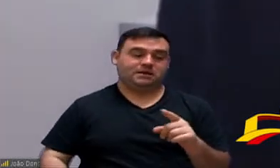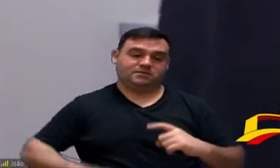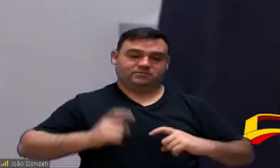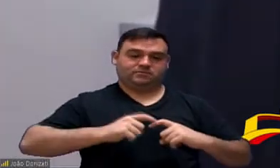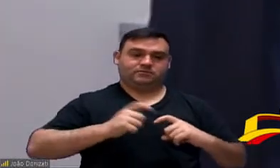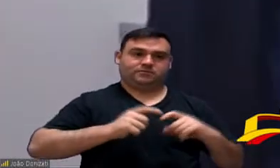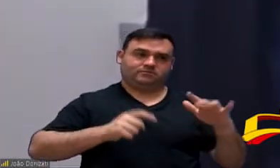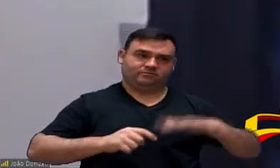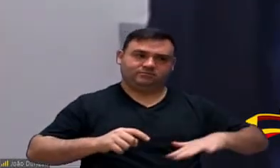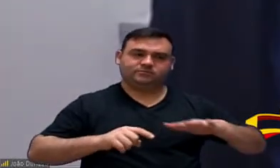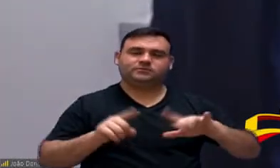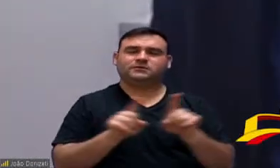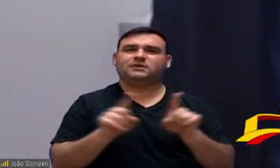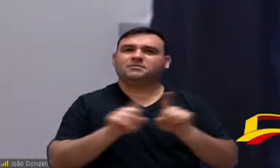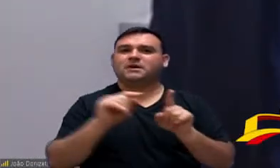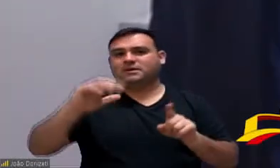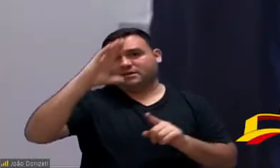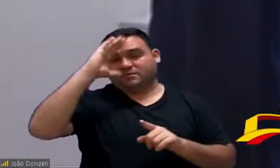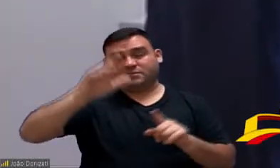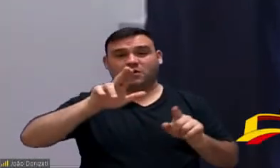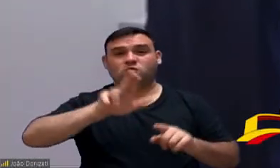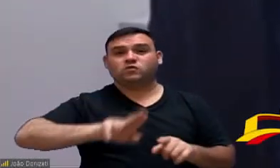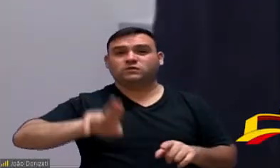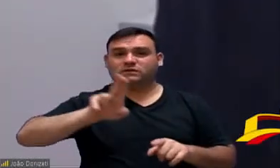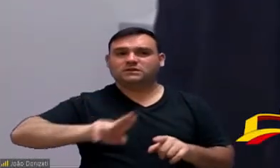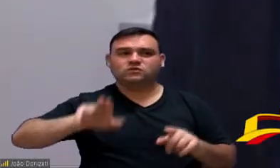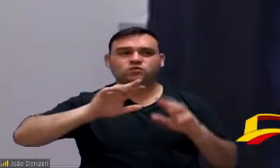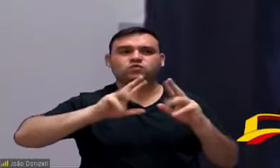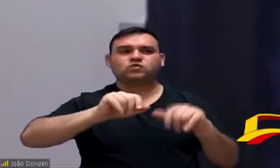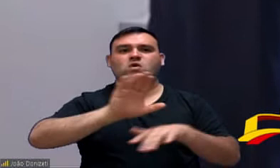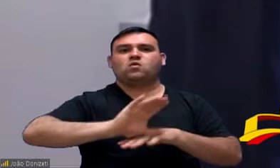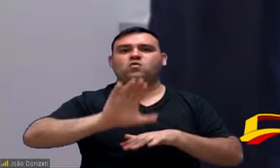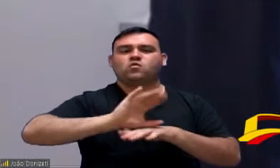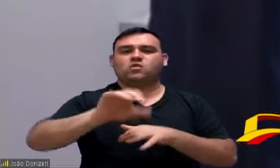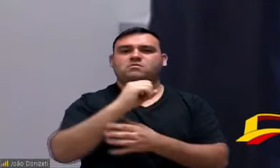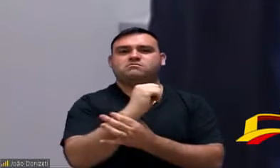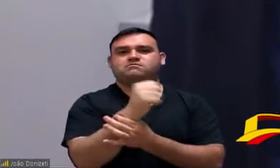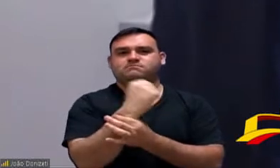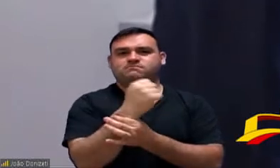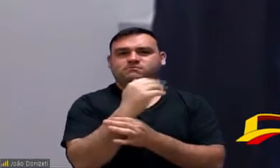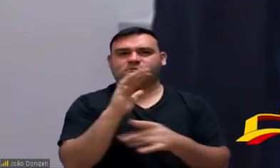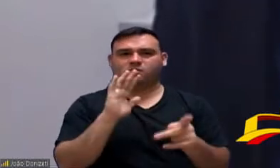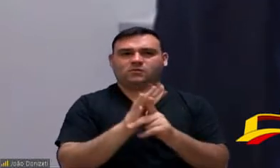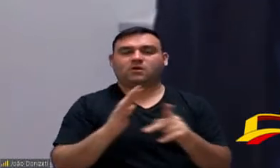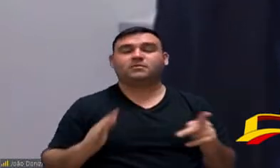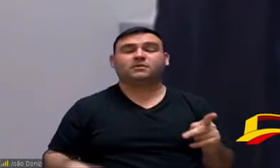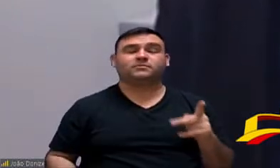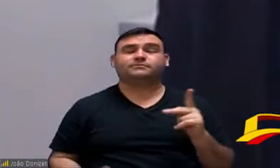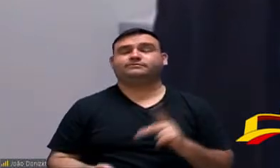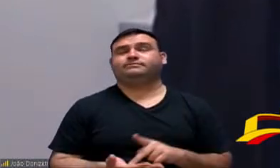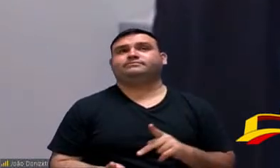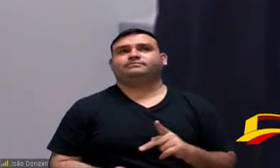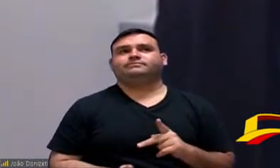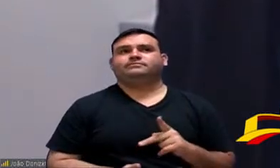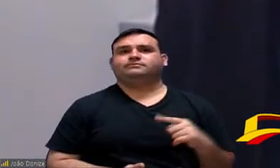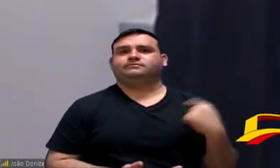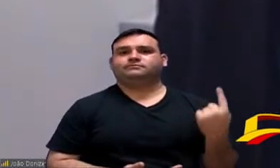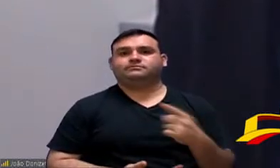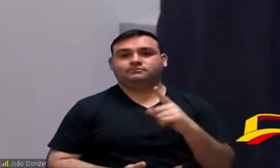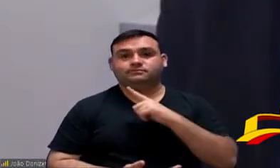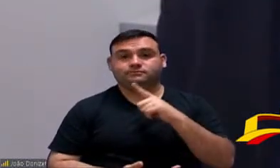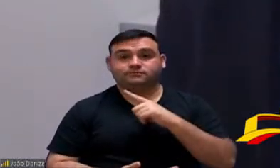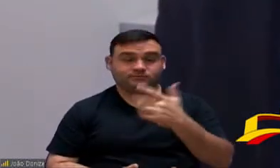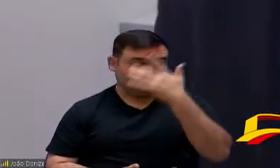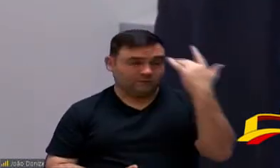mas em especial com as universidades que têm esse curso de fisioterapia. Porque realmente nós temos